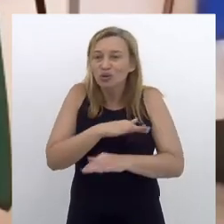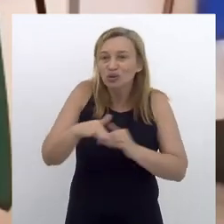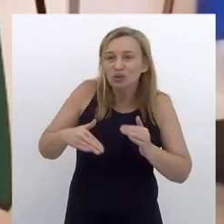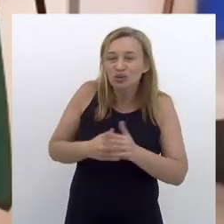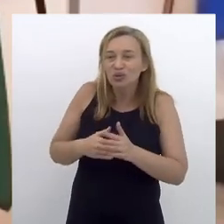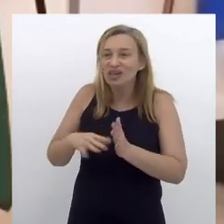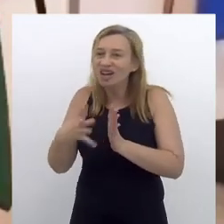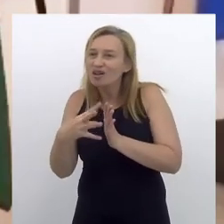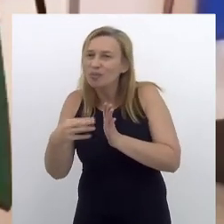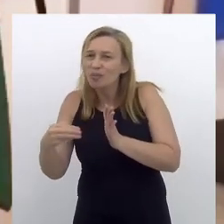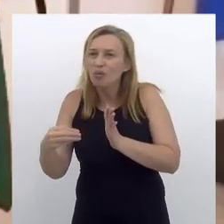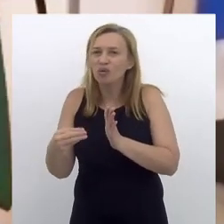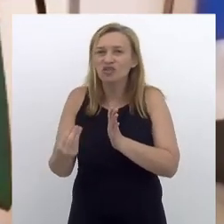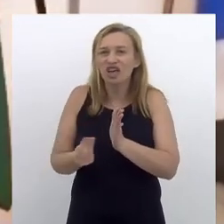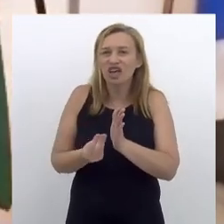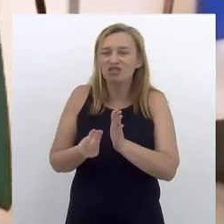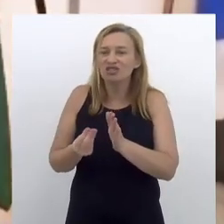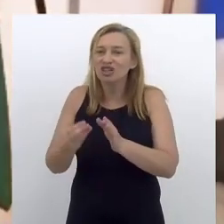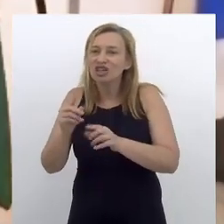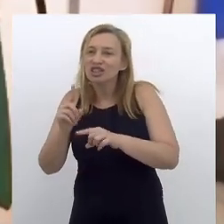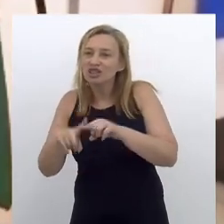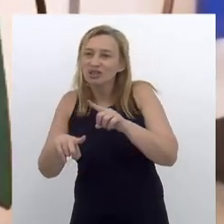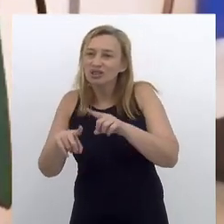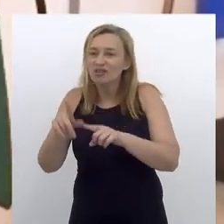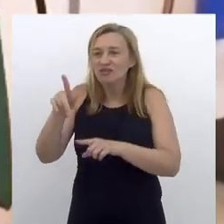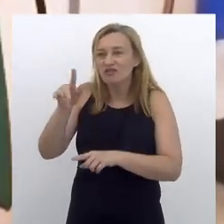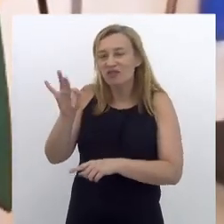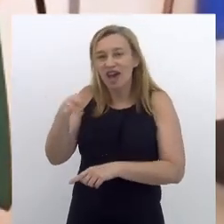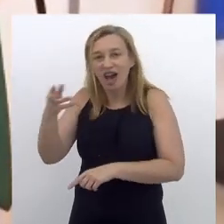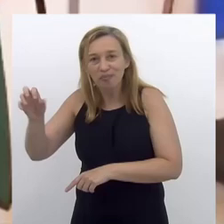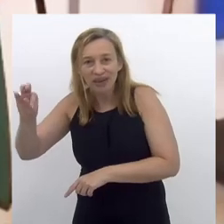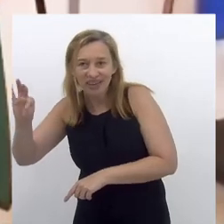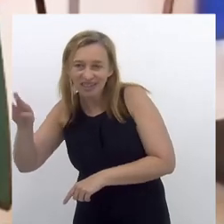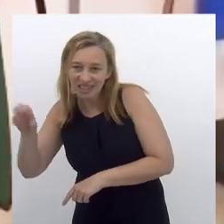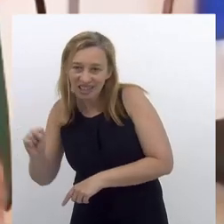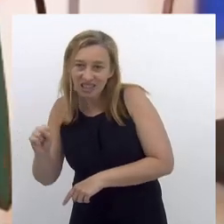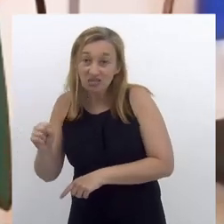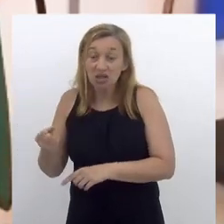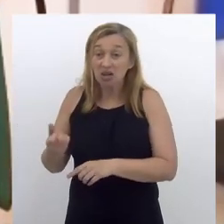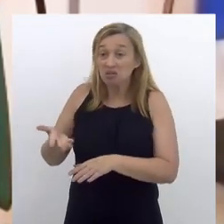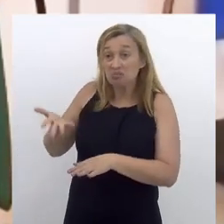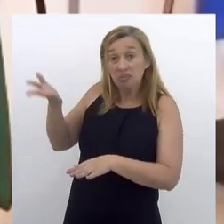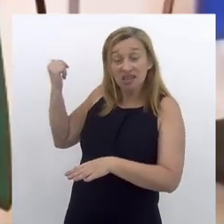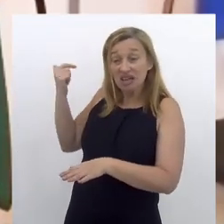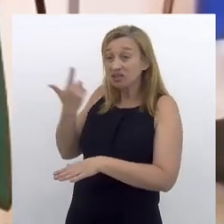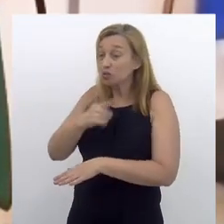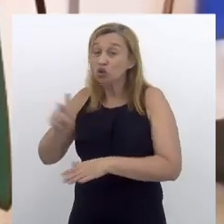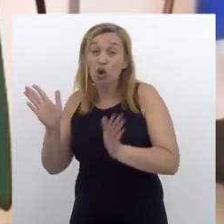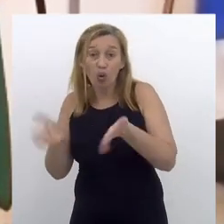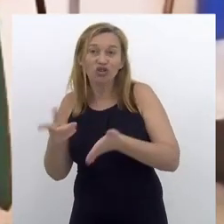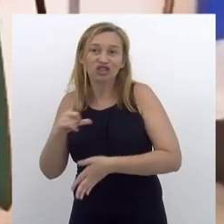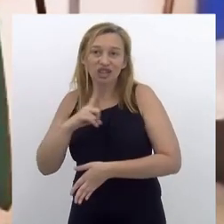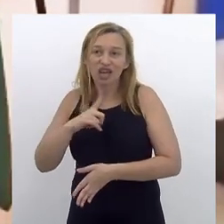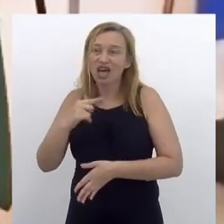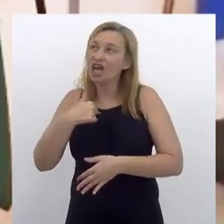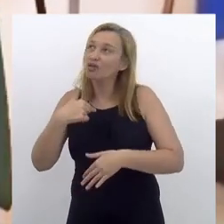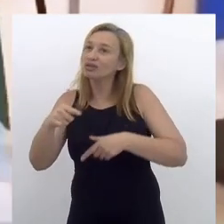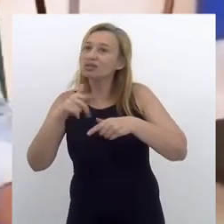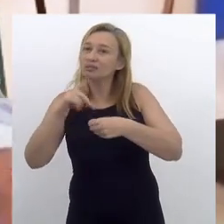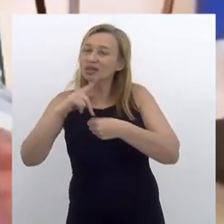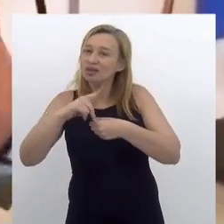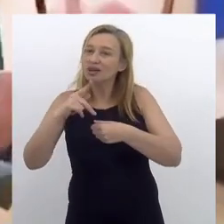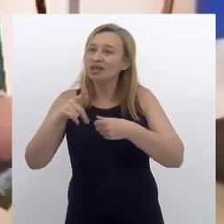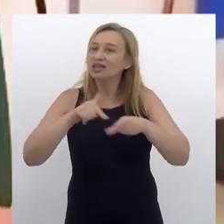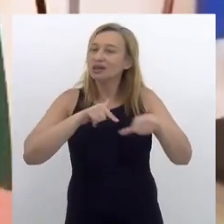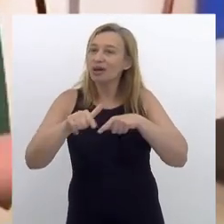porque todas aquelas modelagens de ferramentas que você não tinha no passado, hoje você tem. Eu trabalhava